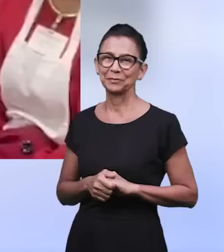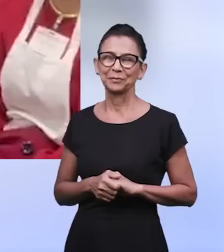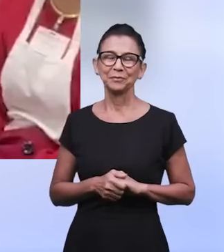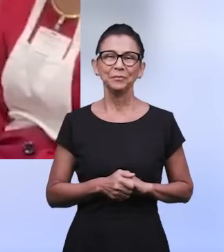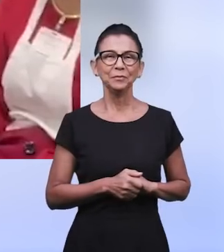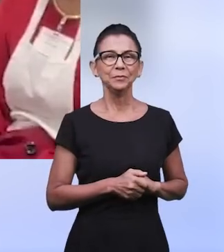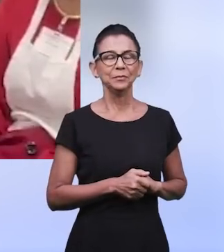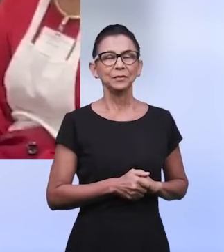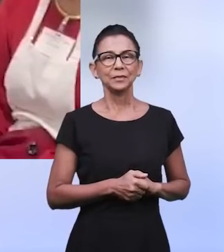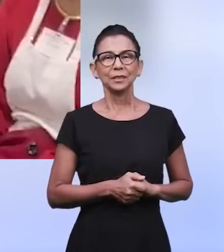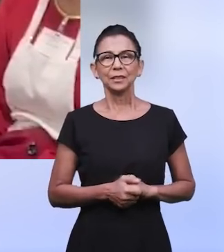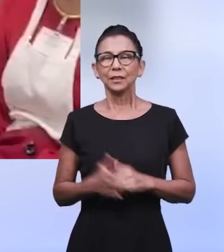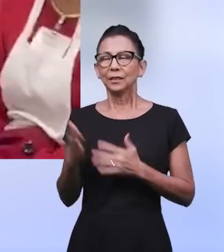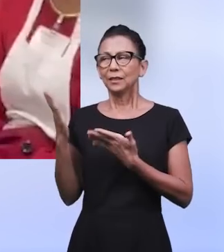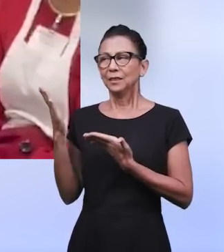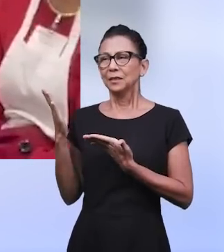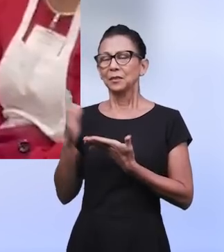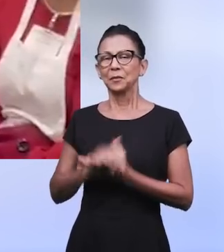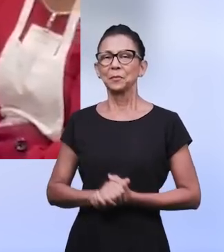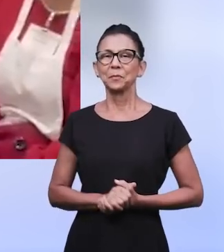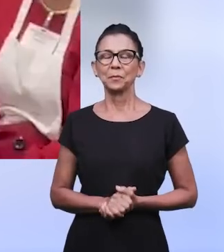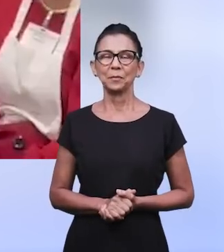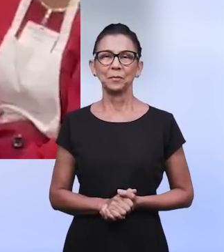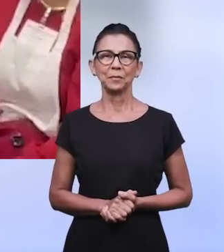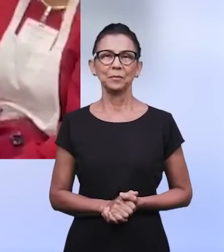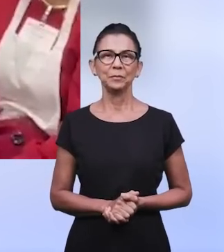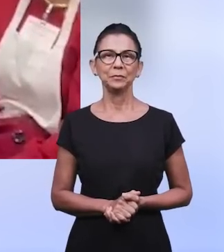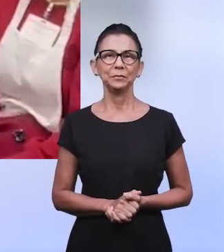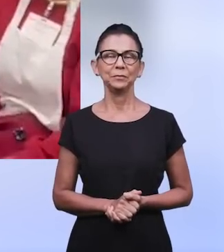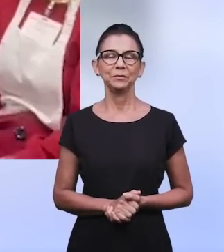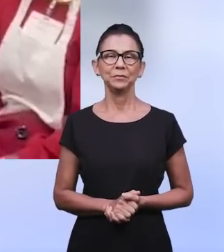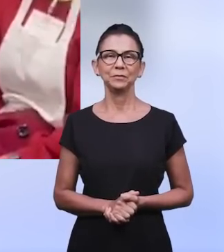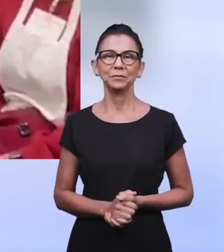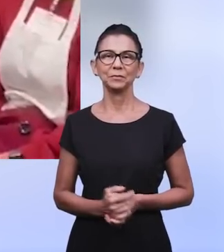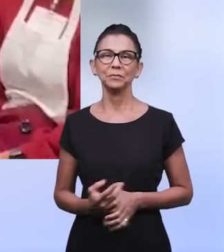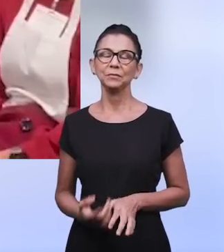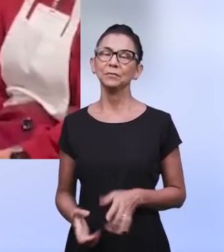Deus. Aleluia! Glória a Deus!